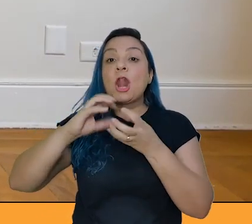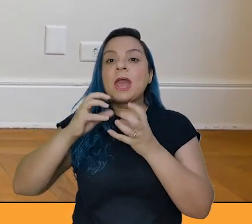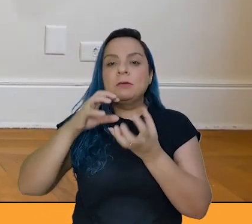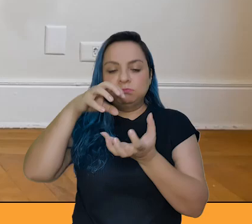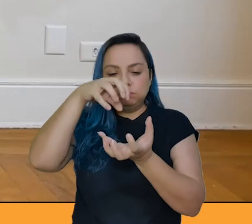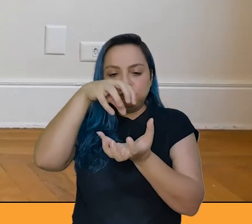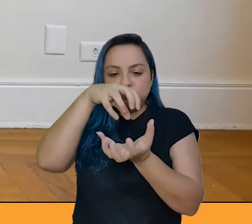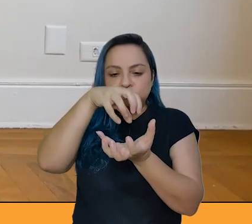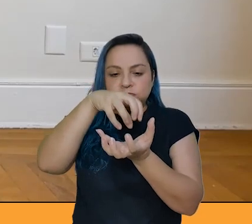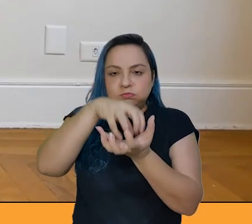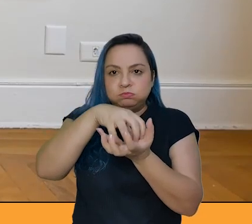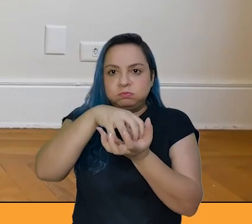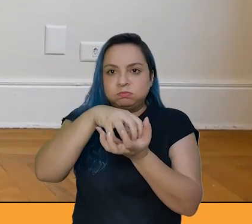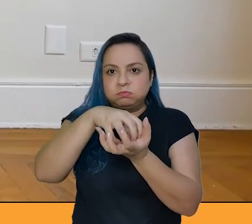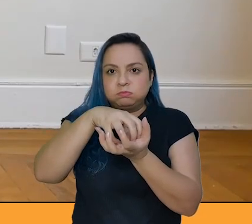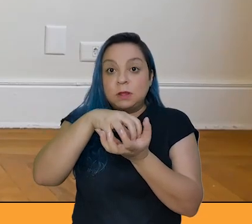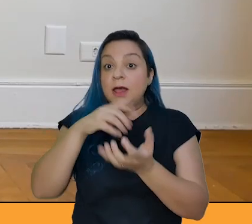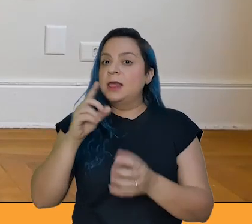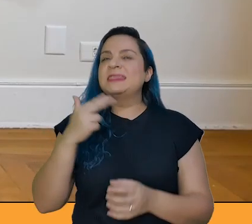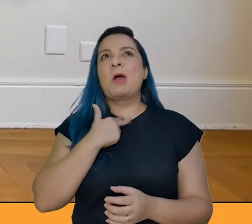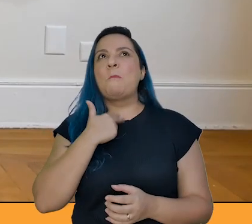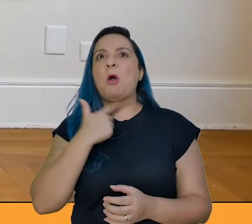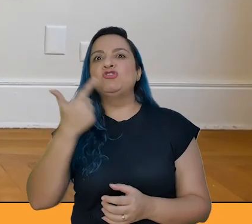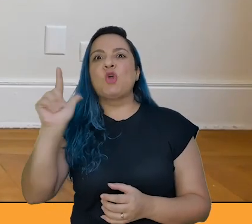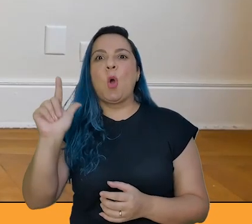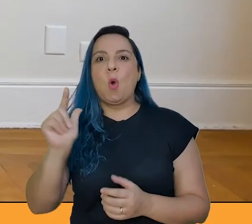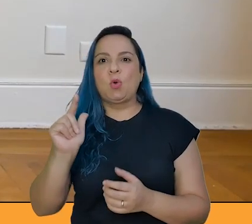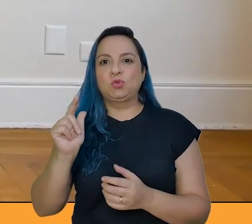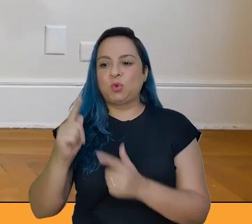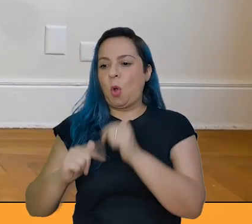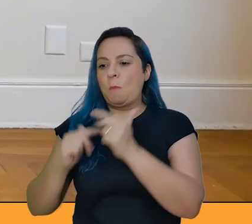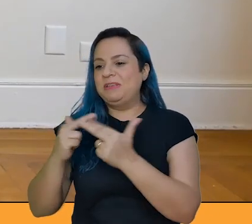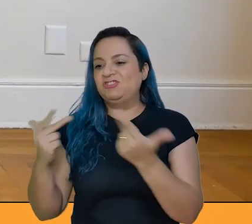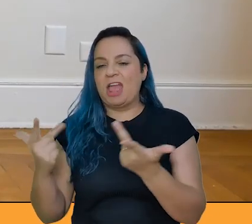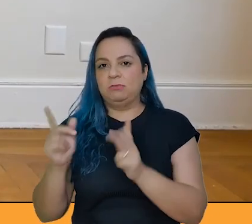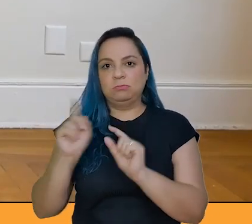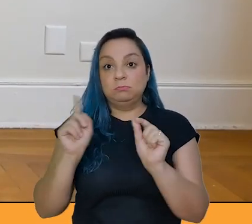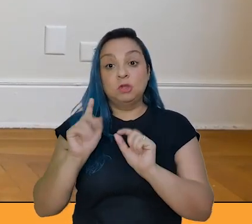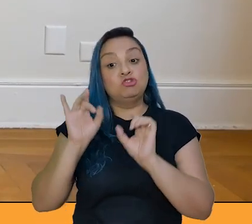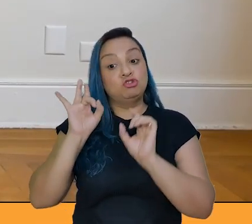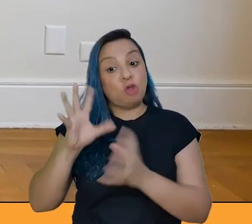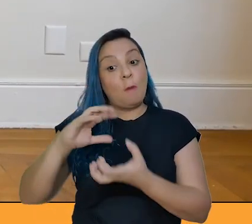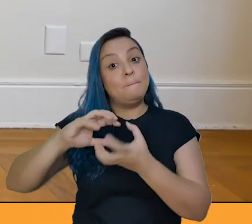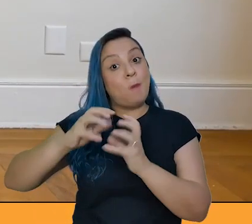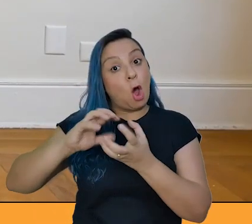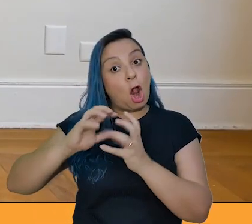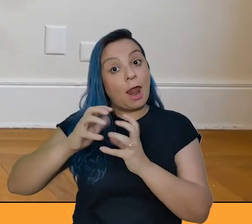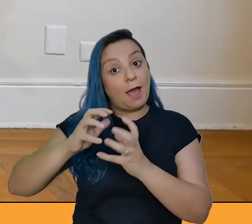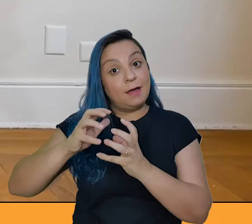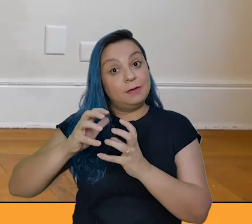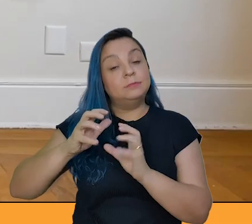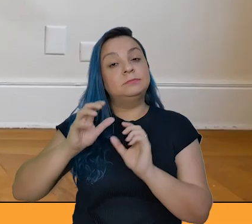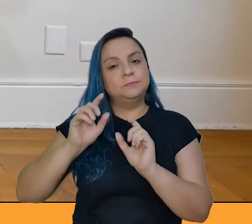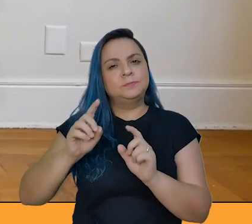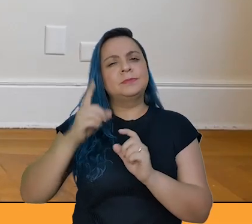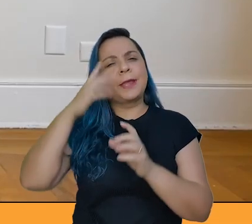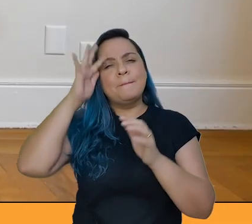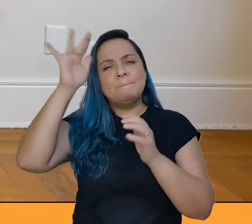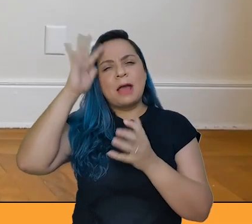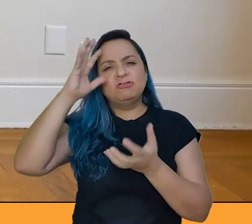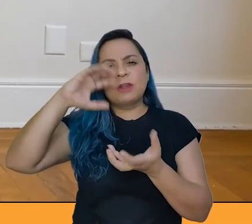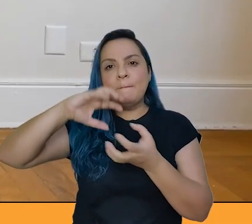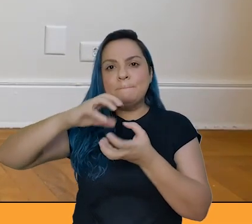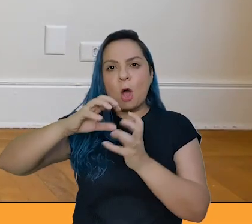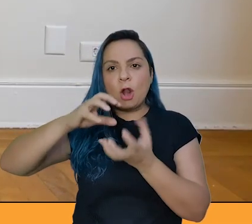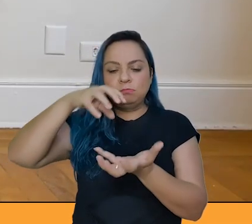Não pode ser outra coisa. Pode ser um dado? Não. Pode ser um grão? Não. Tem que ser uma bolinha. Imagina essa bola